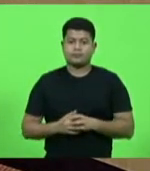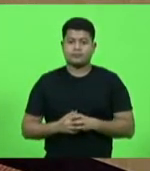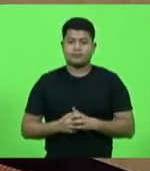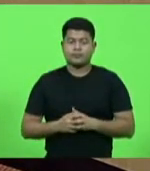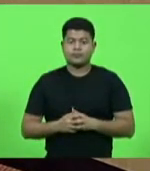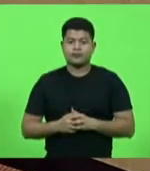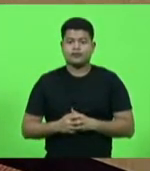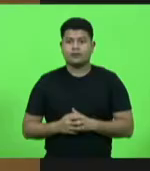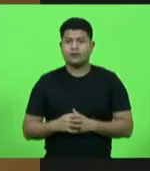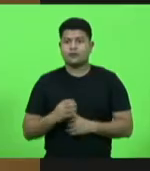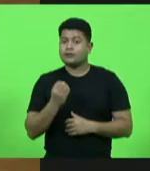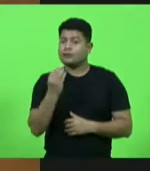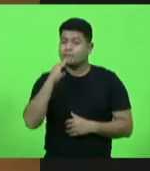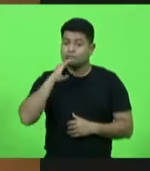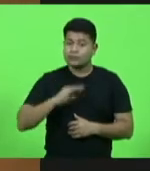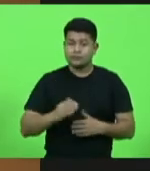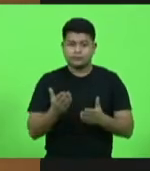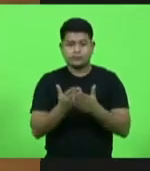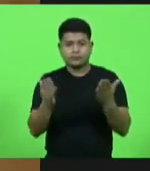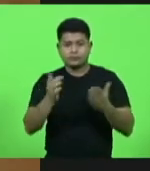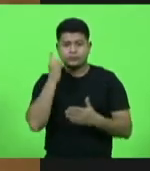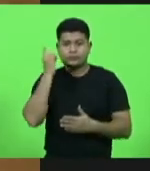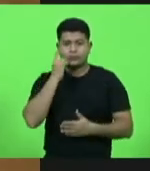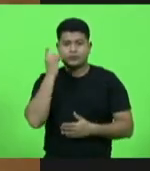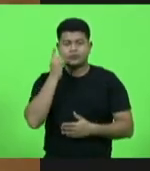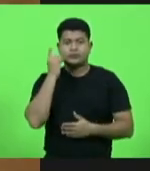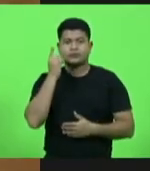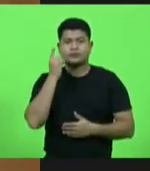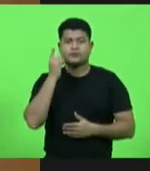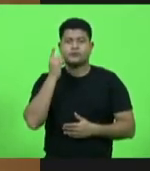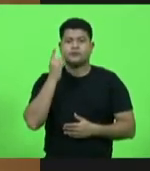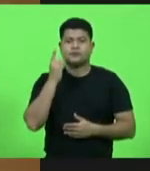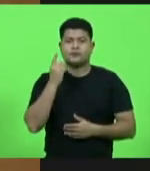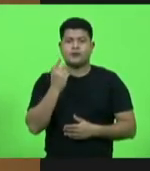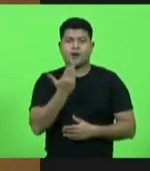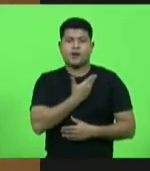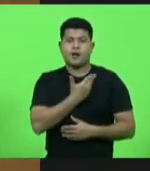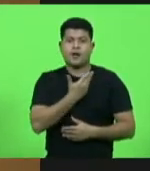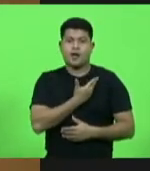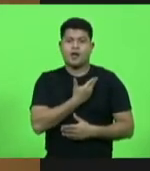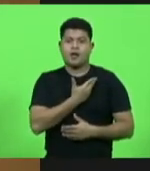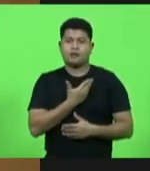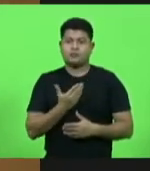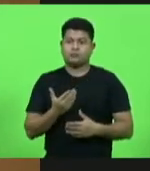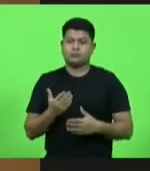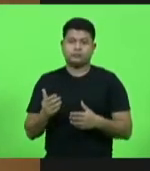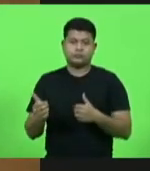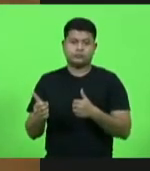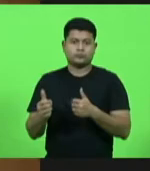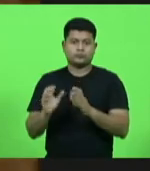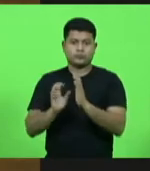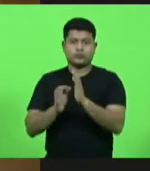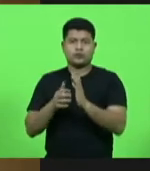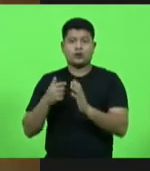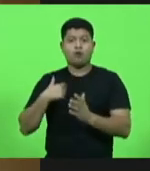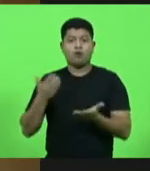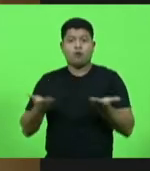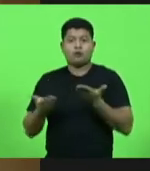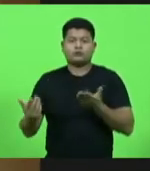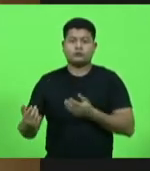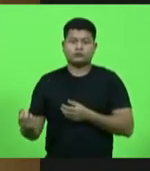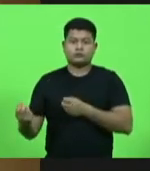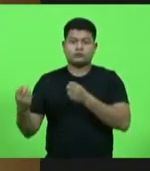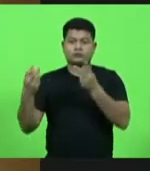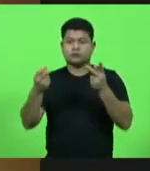Boa tarde, senhores deputados. Boa tarde, meus colegas de bloco. Eu me encontro em Brasília. Daqui a